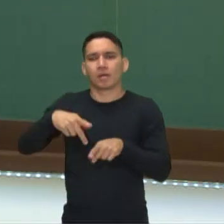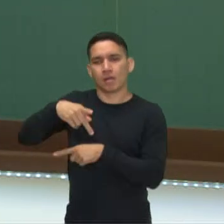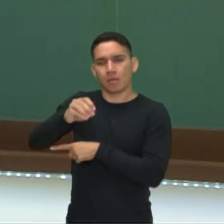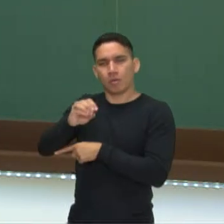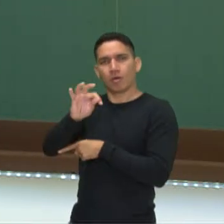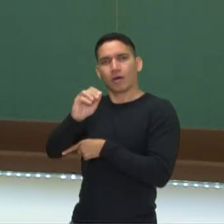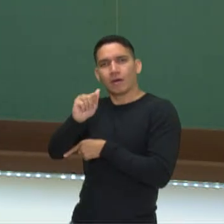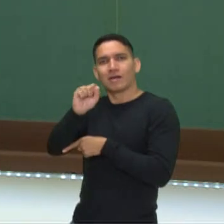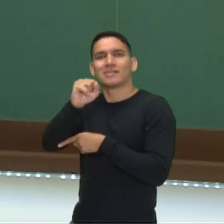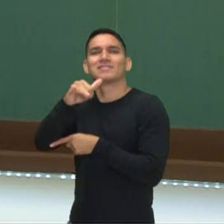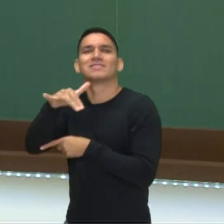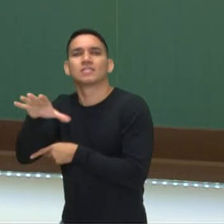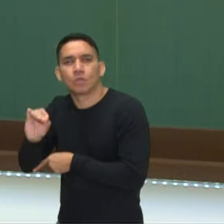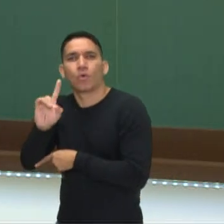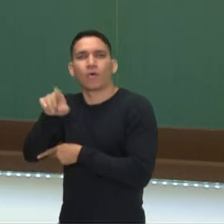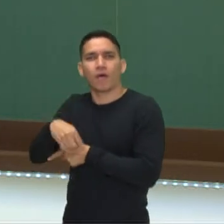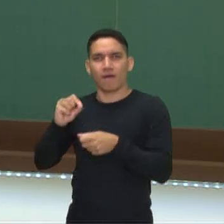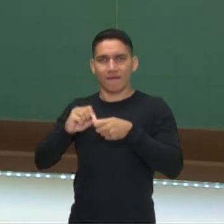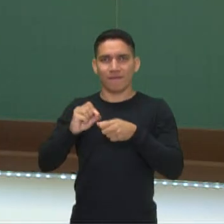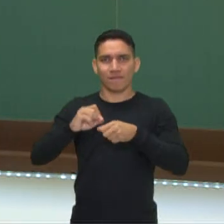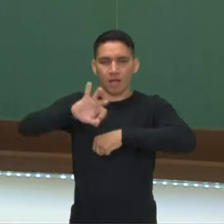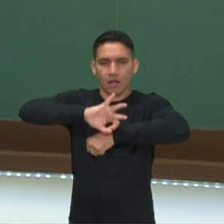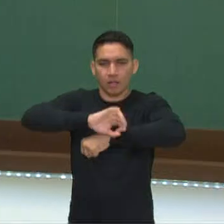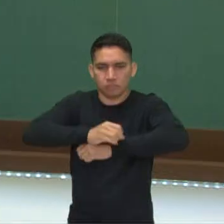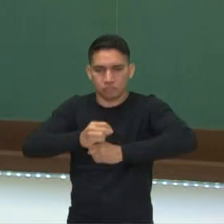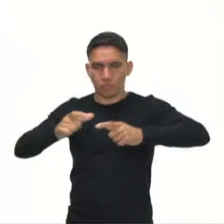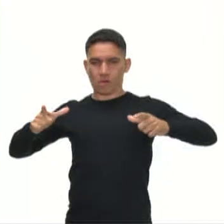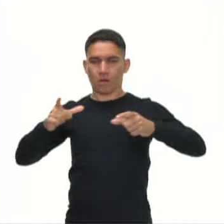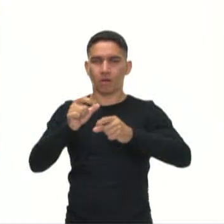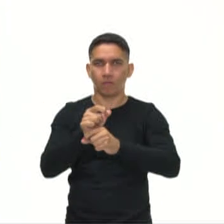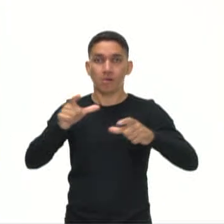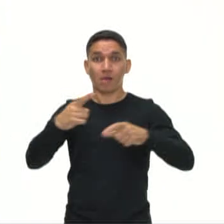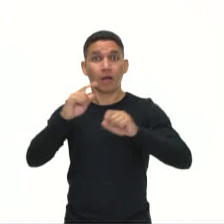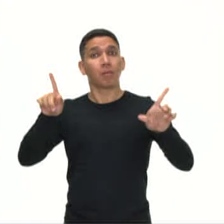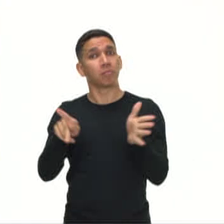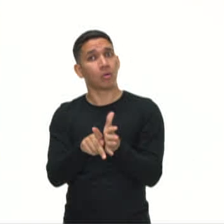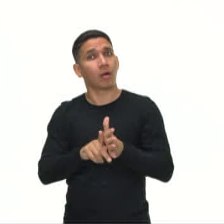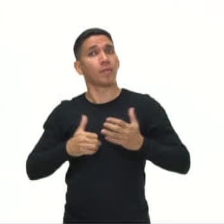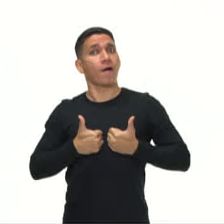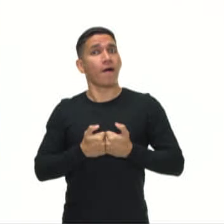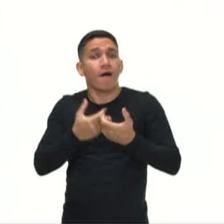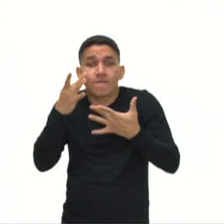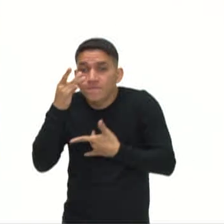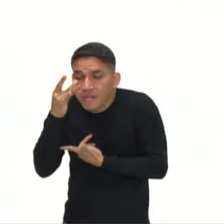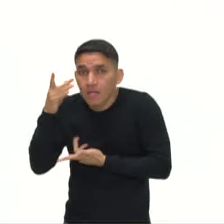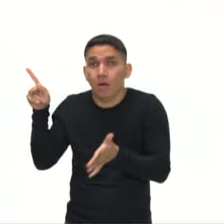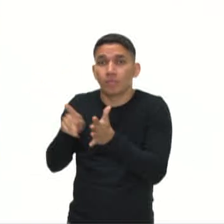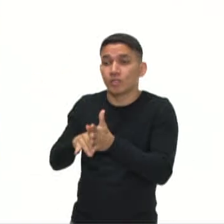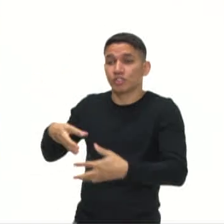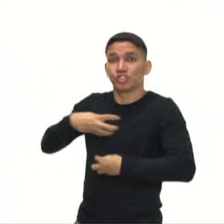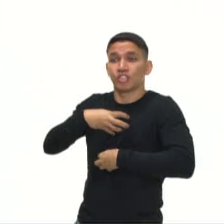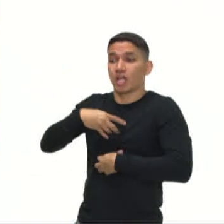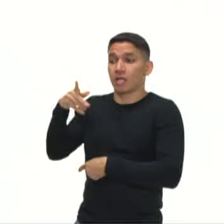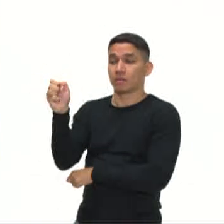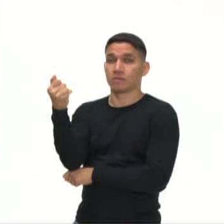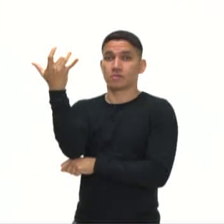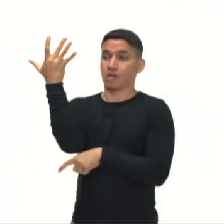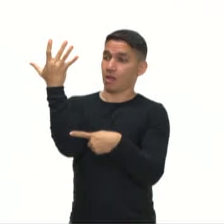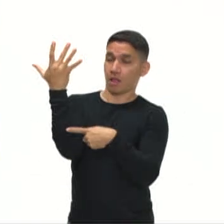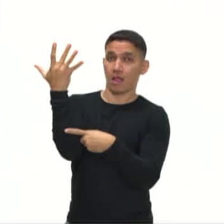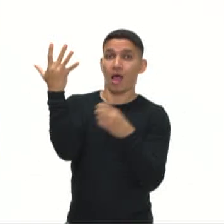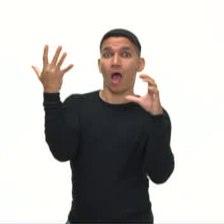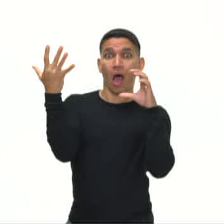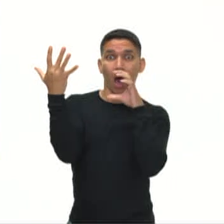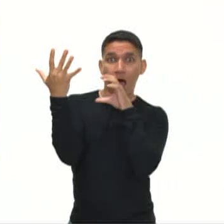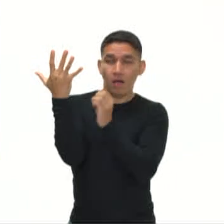fazer a abertura e fechamento dessas células, também é um fenômeno físico, porque é uma forma da planta perder calor. A